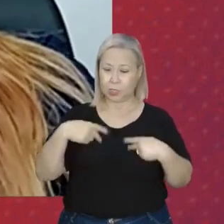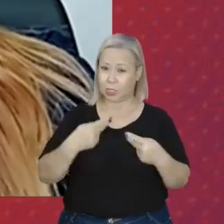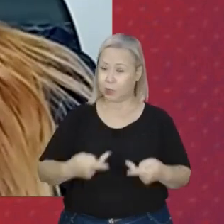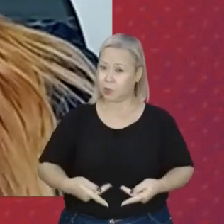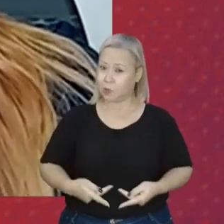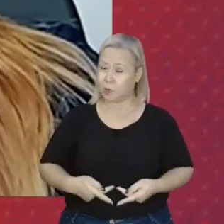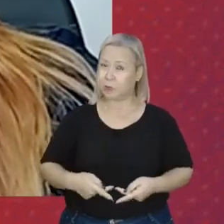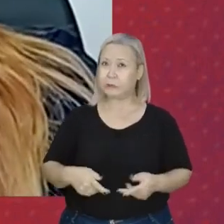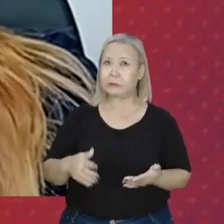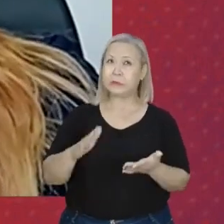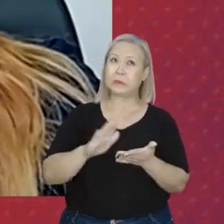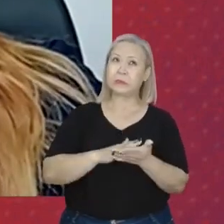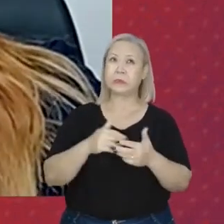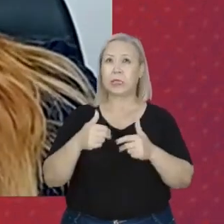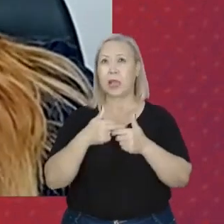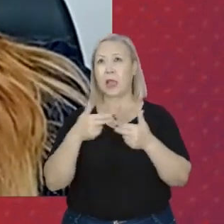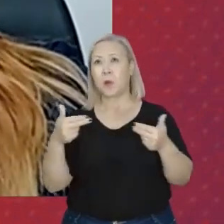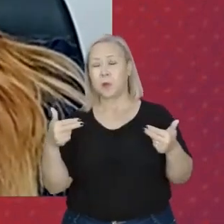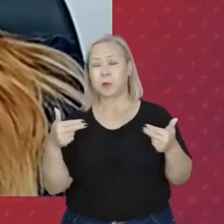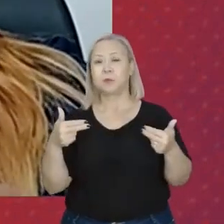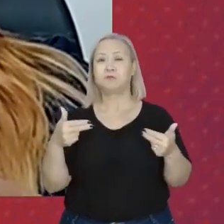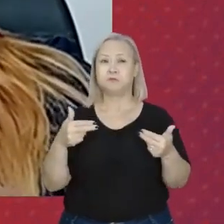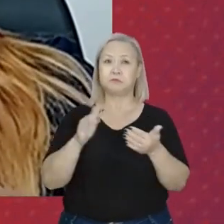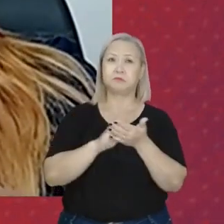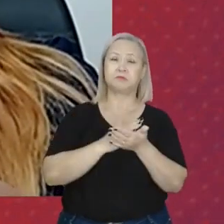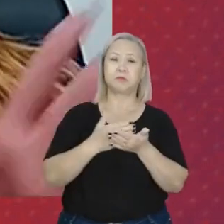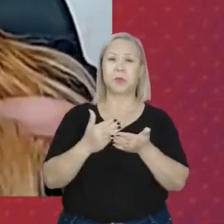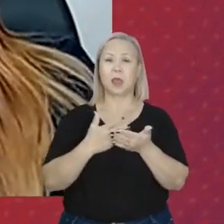era algo, né, que